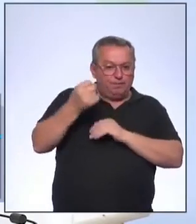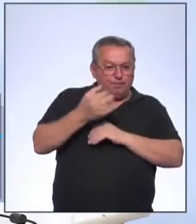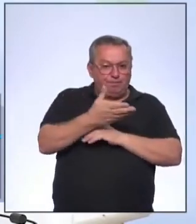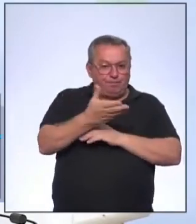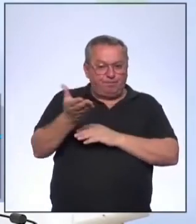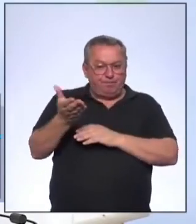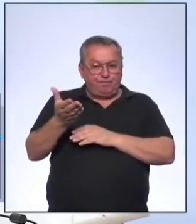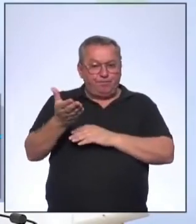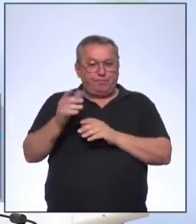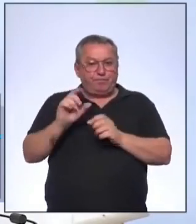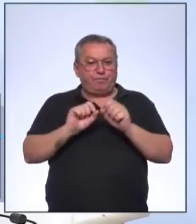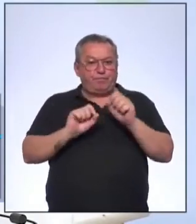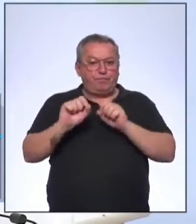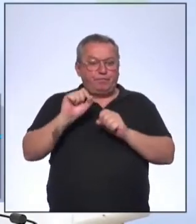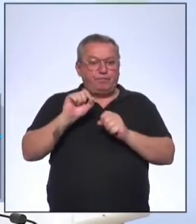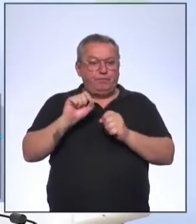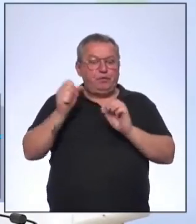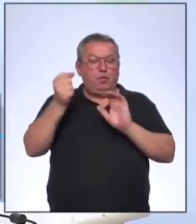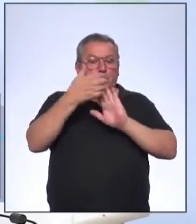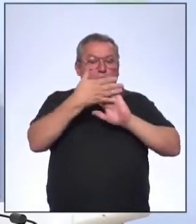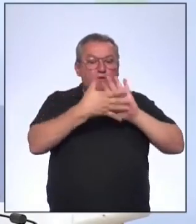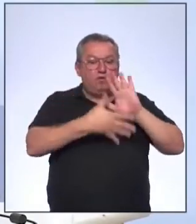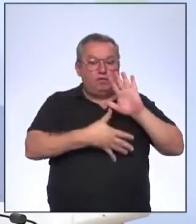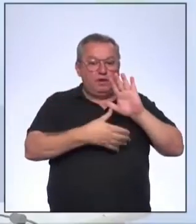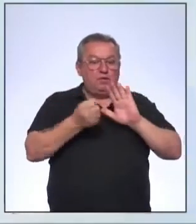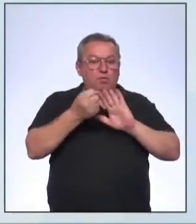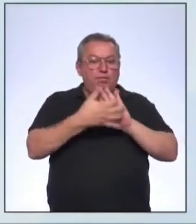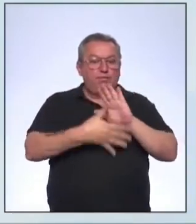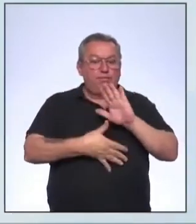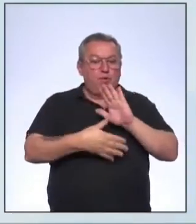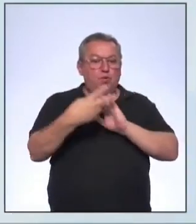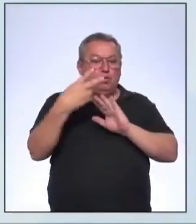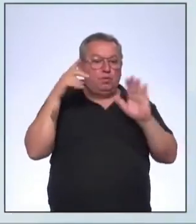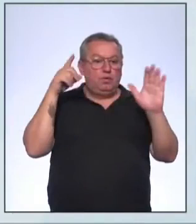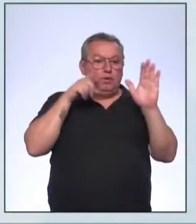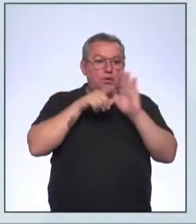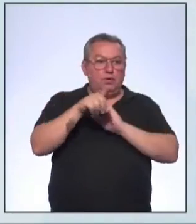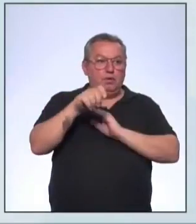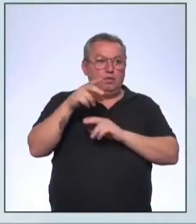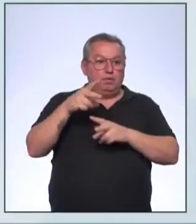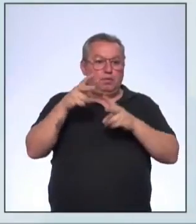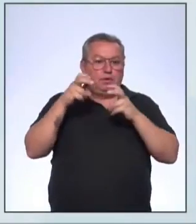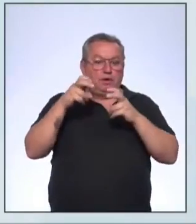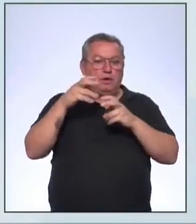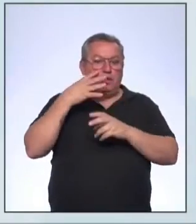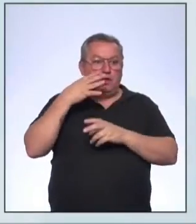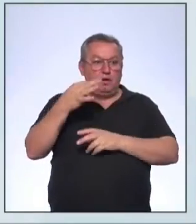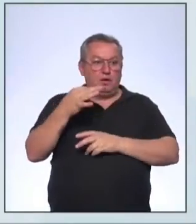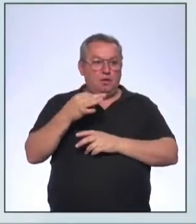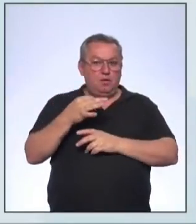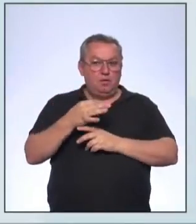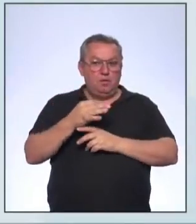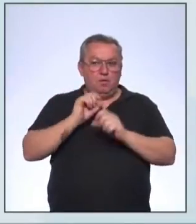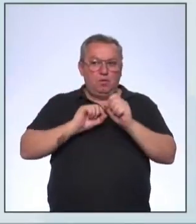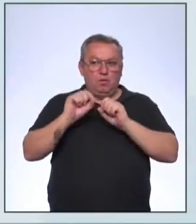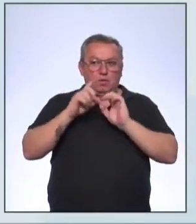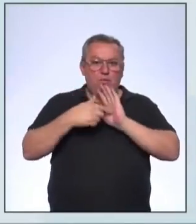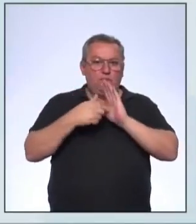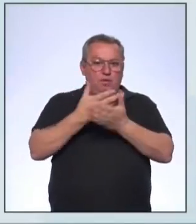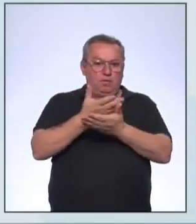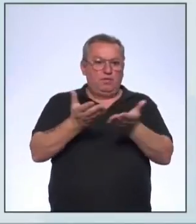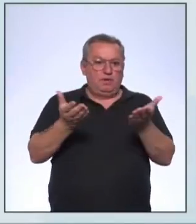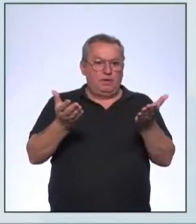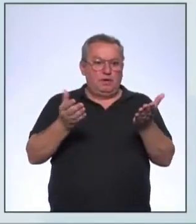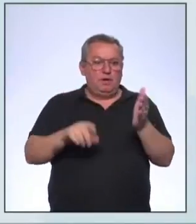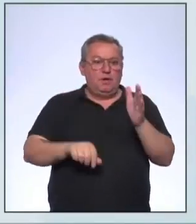vocês, vamos fazer aí uma atividade com duas perguntas para ver se vocês prestaram aí atenção no que eu passei para vocês.